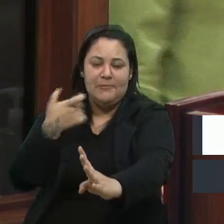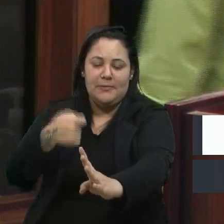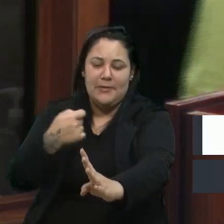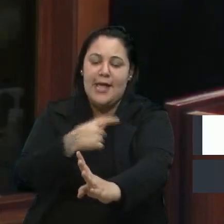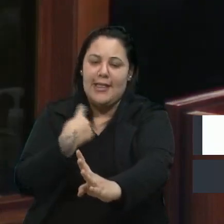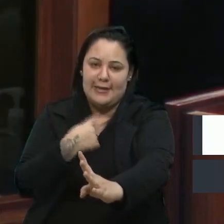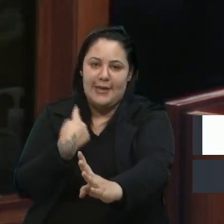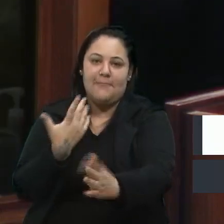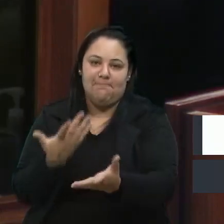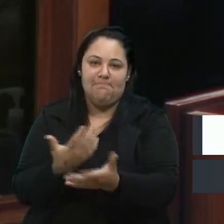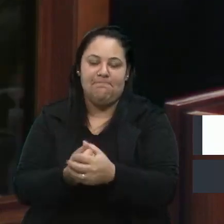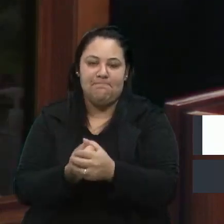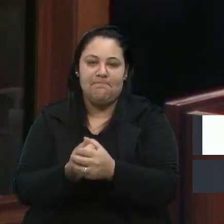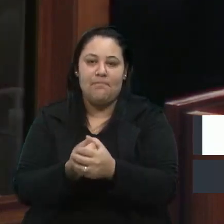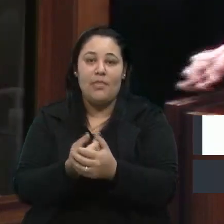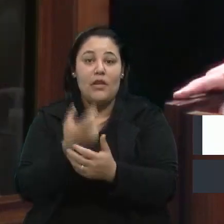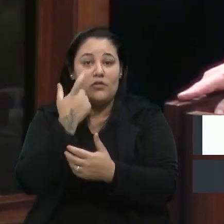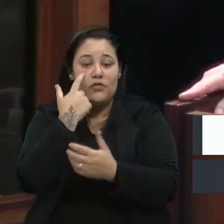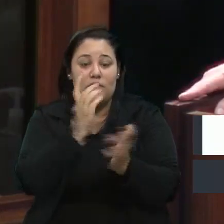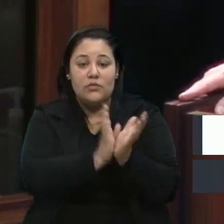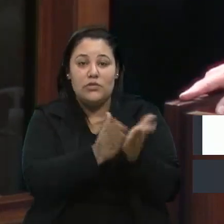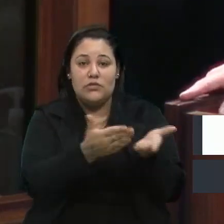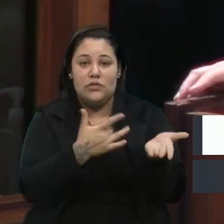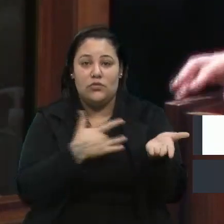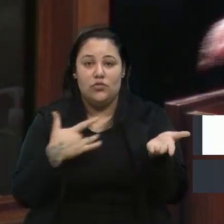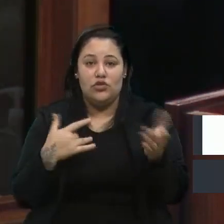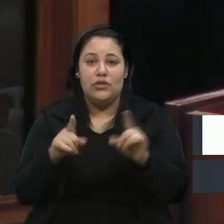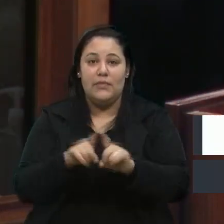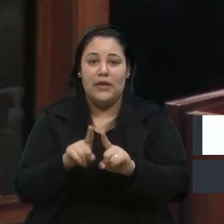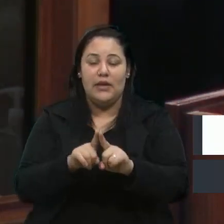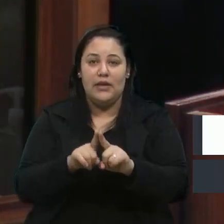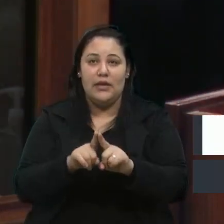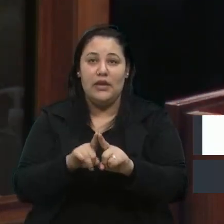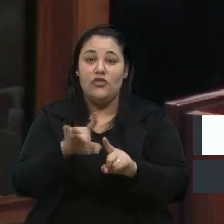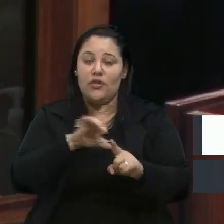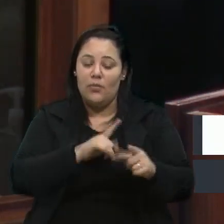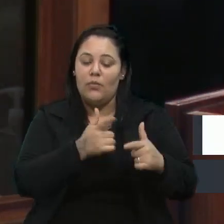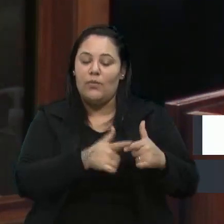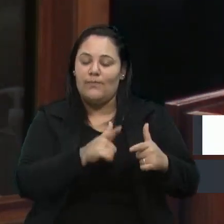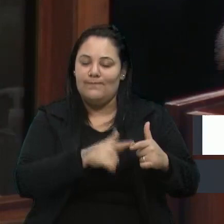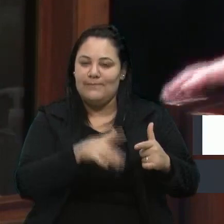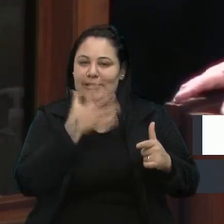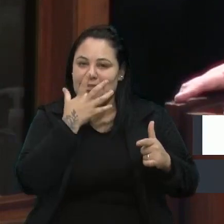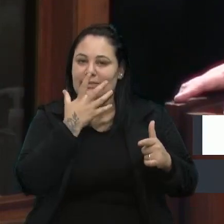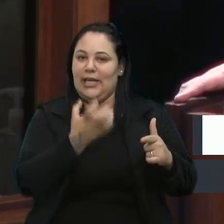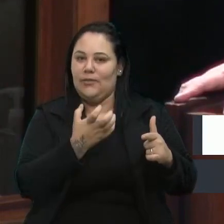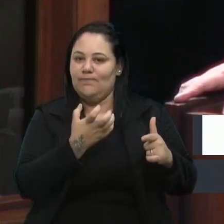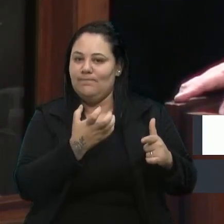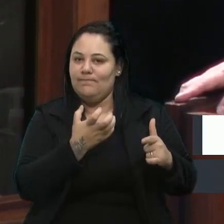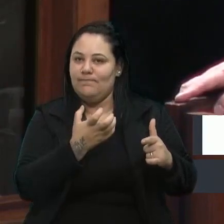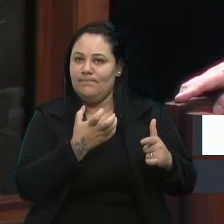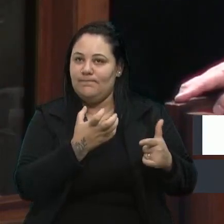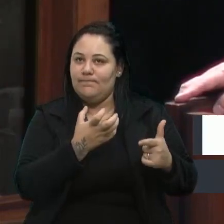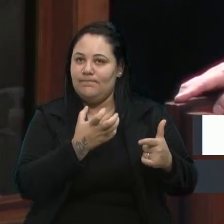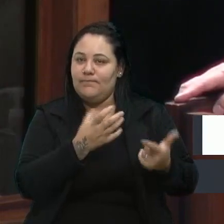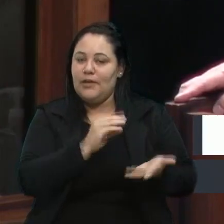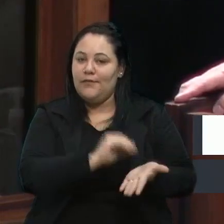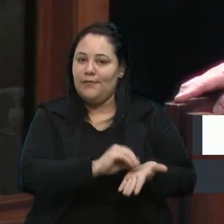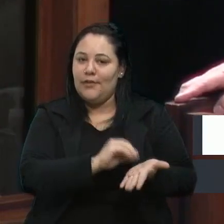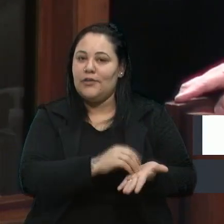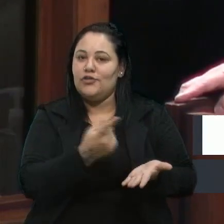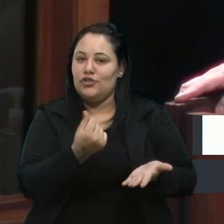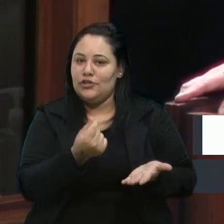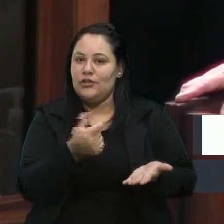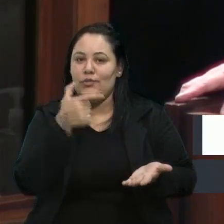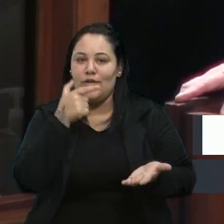pendentes. A gente vê na Comissão de Saúde que estamos com um problema sério e que falta dinheiro para poder zerar. Então,